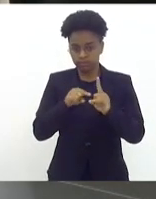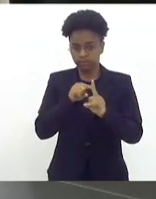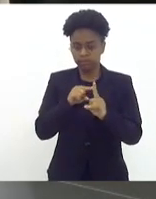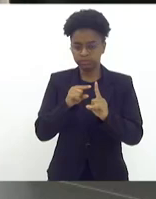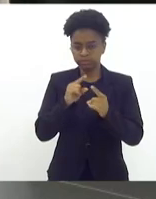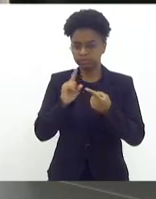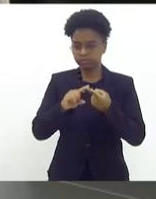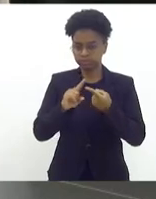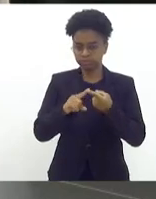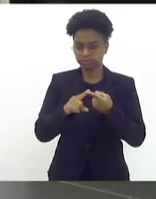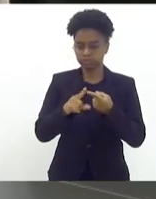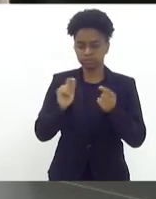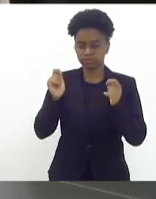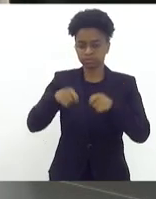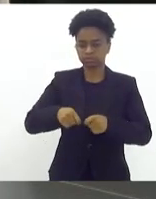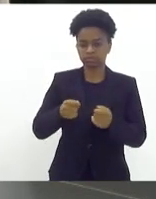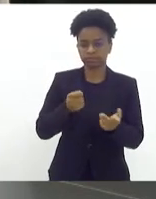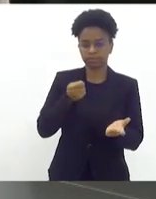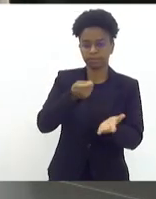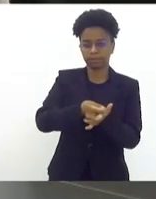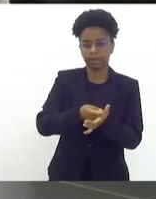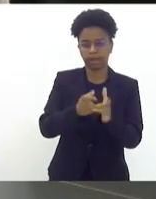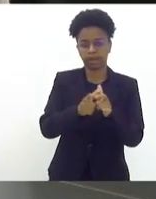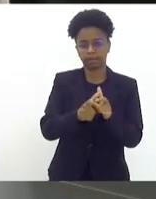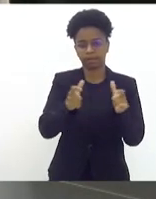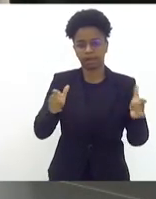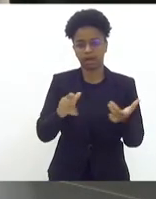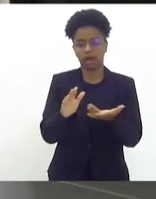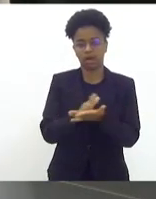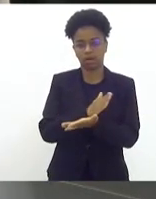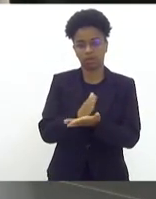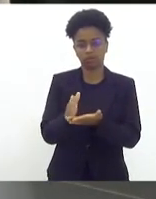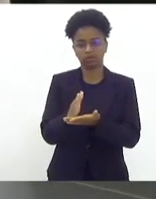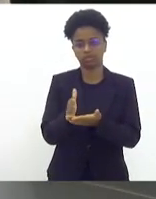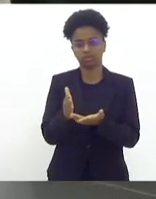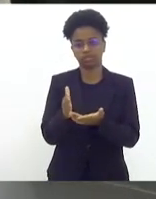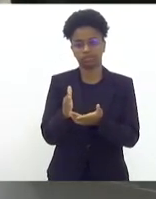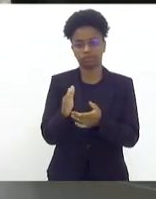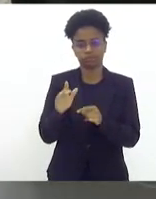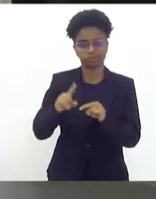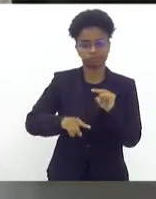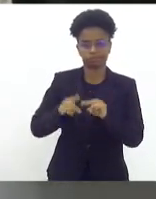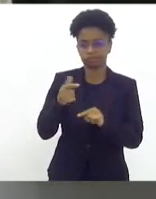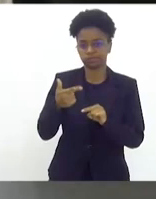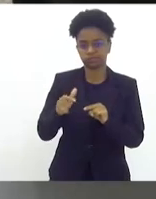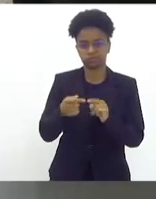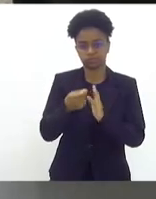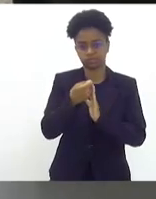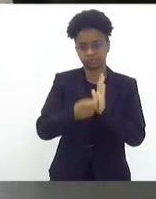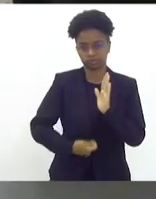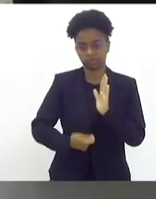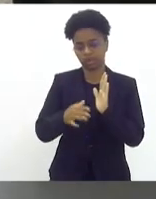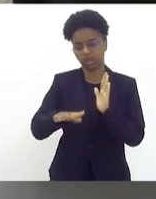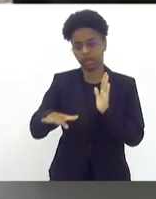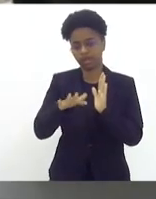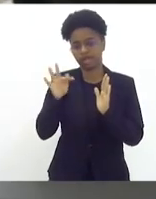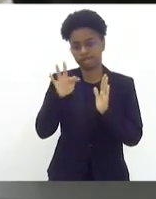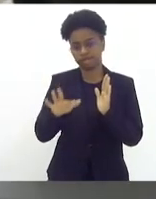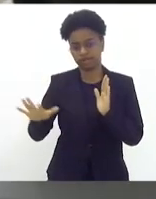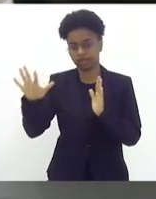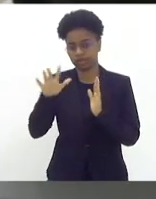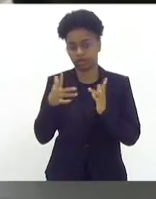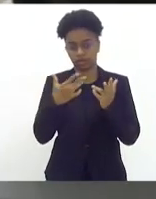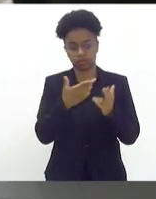a capacidade de pagamento de algumas rubricas que não estão dispostas no sistema federal, como bem disse a deputada